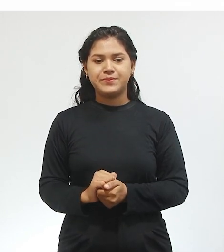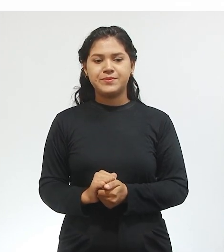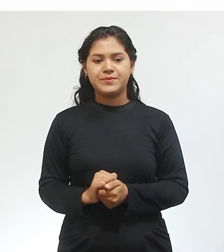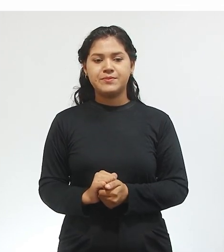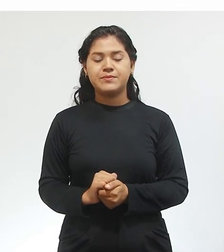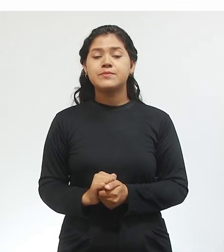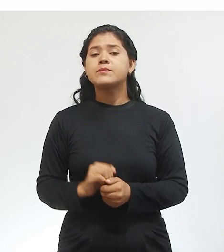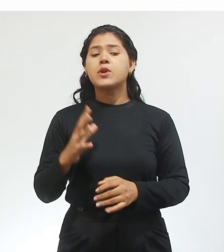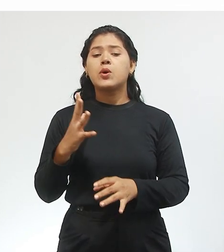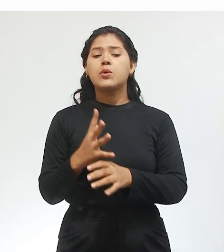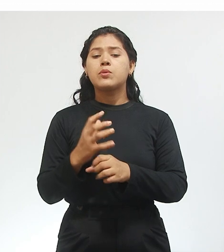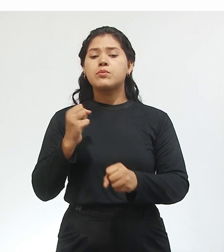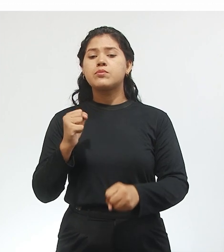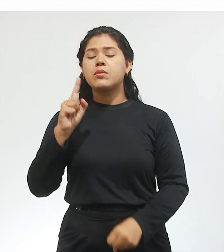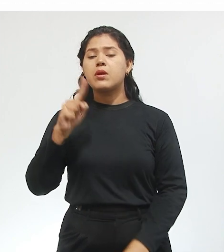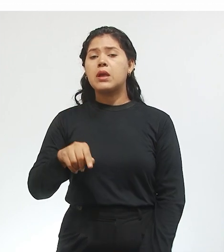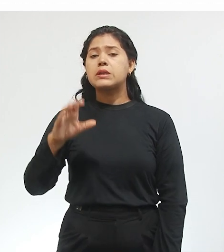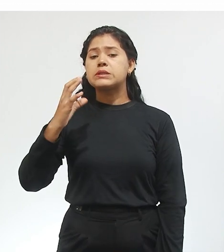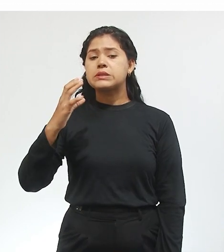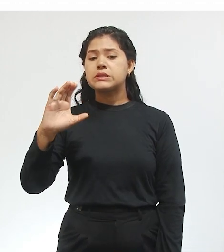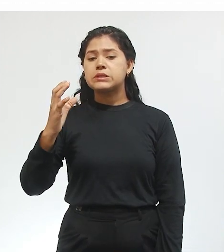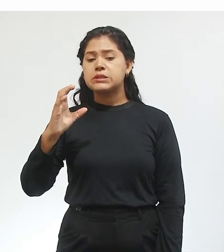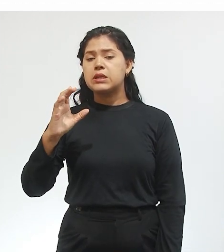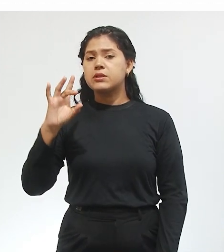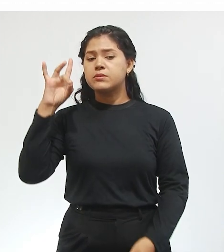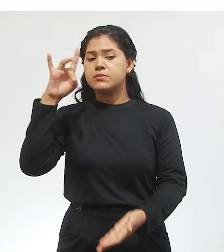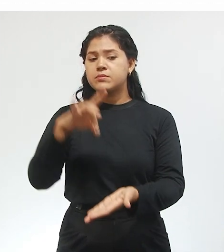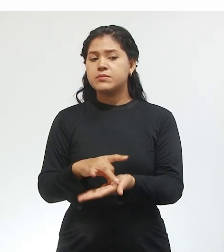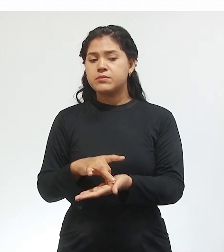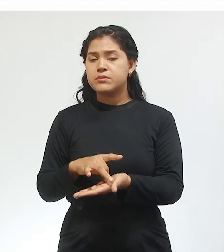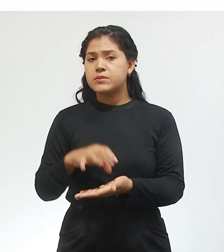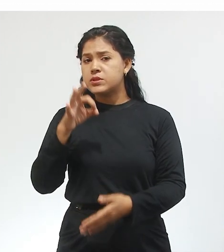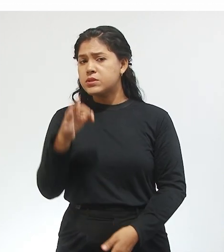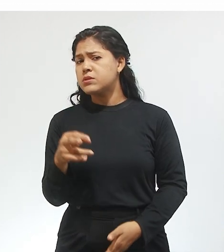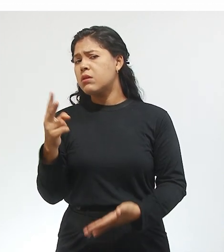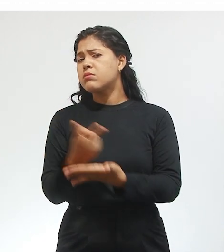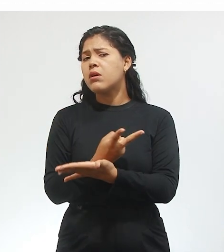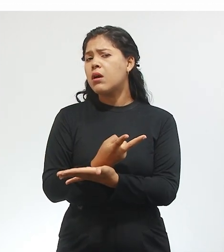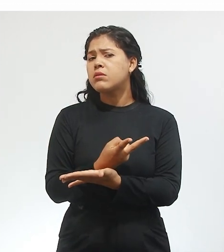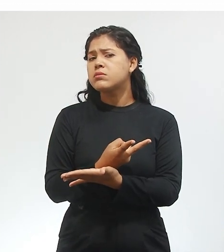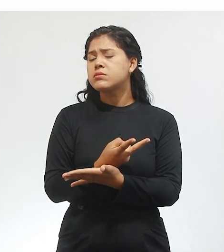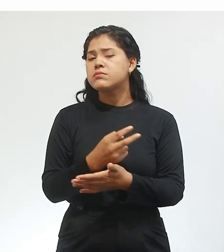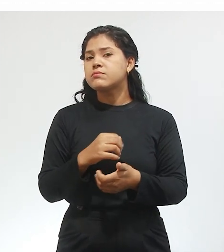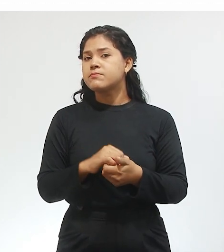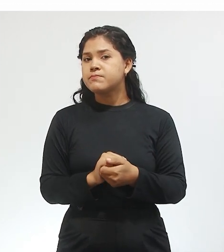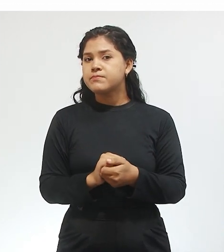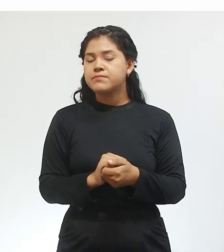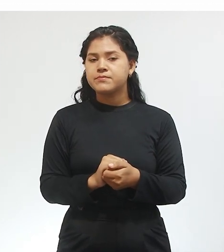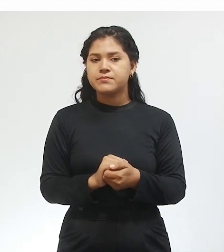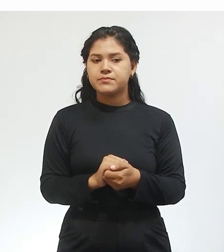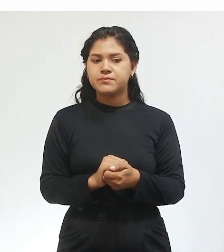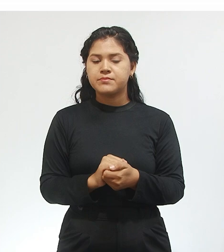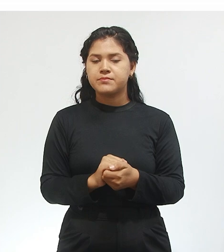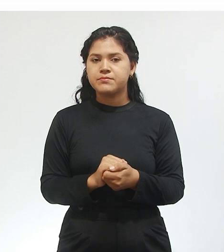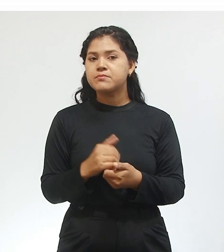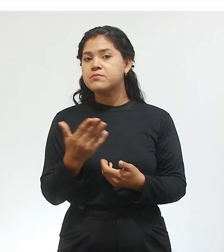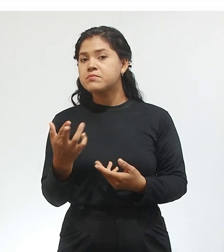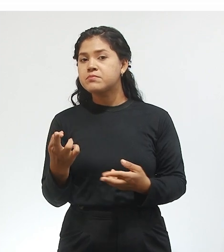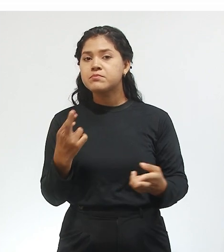contabilidade é uma ciência exata. Tá certo ou errado essa questão, gente? E aí?